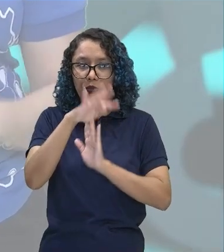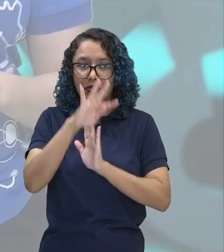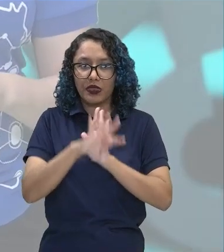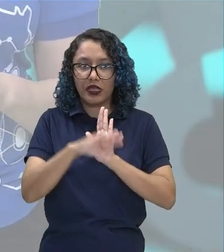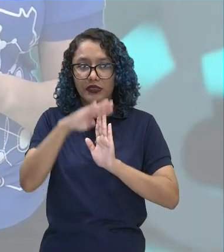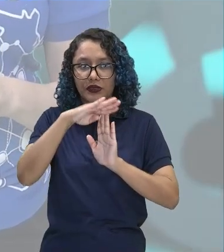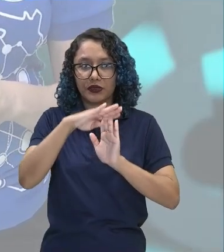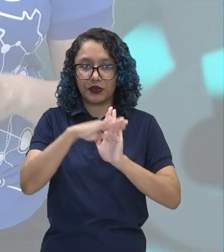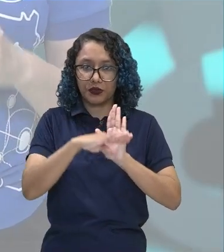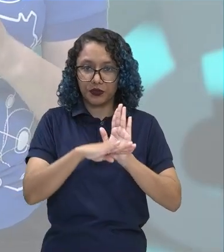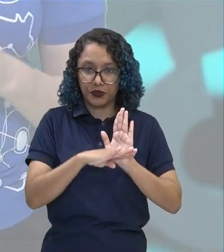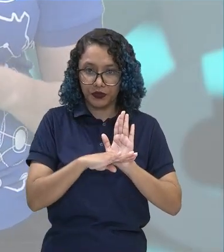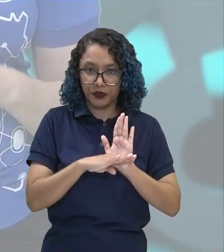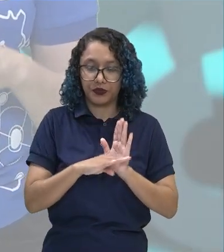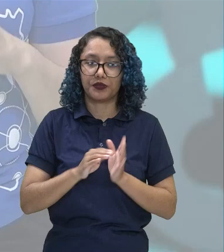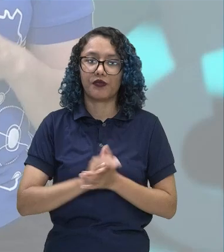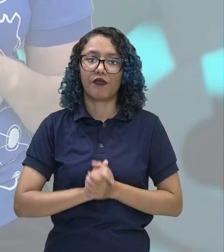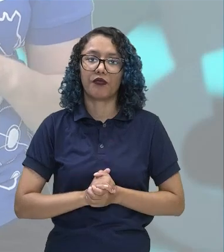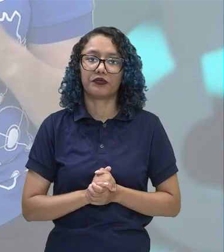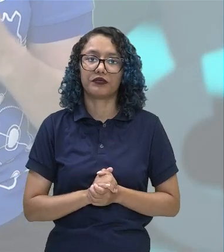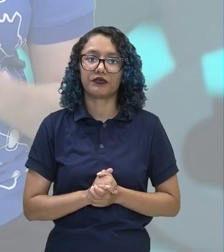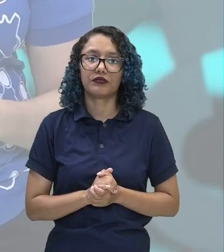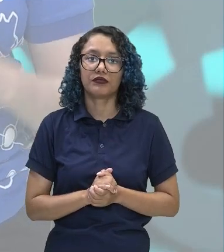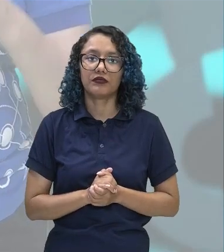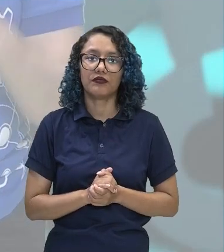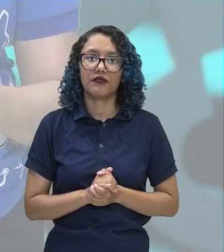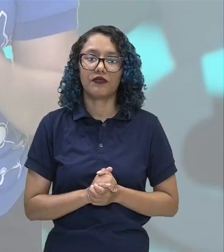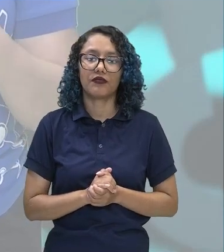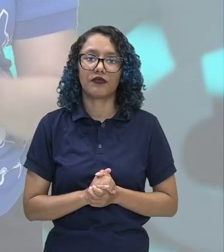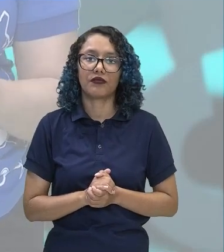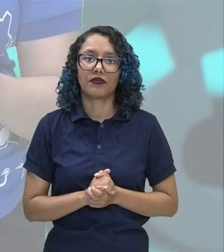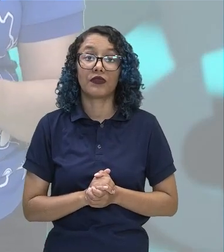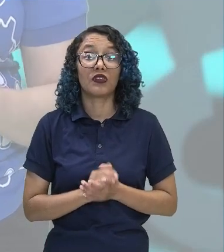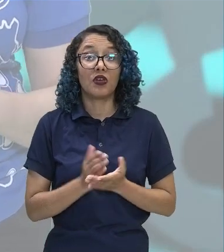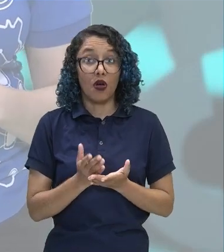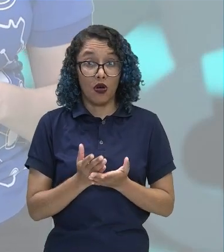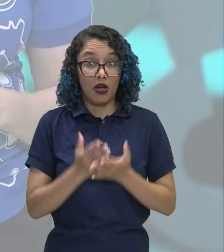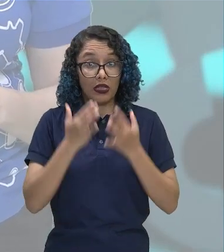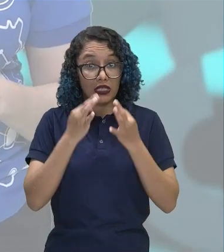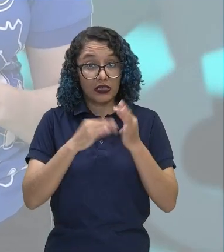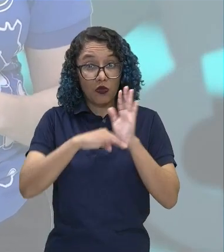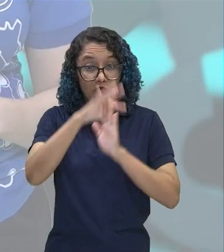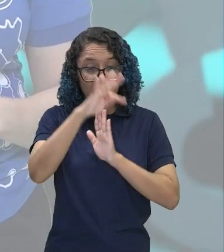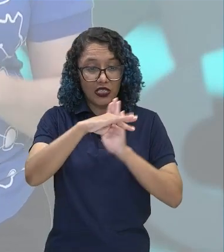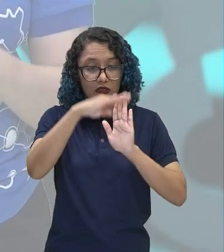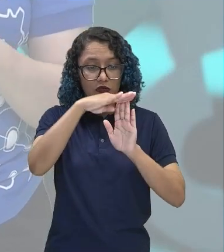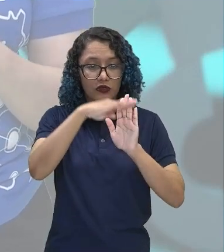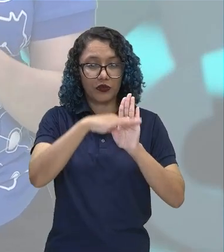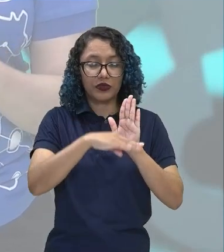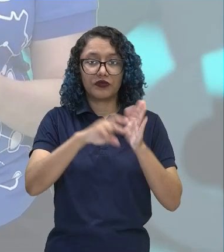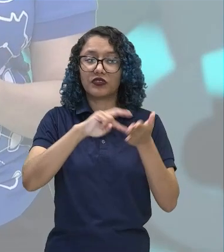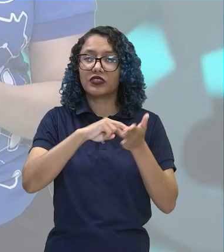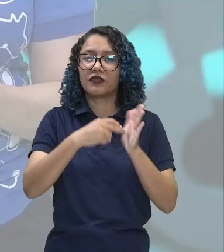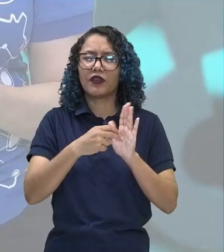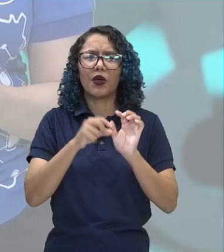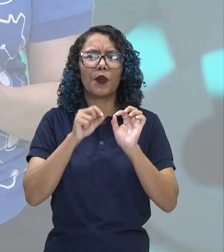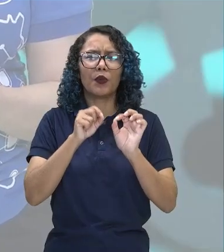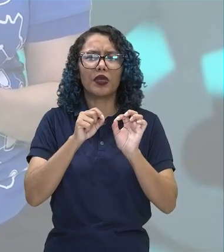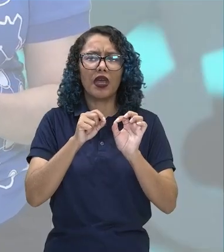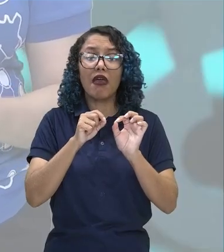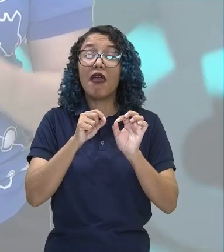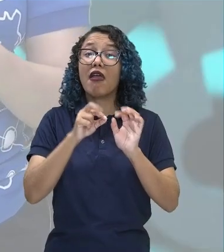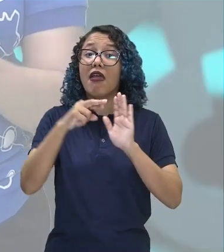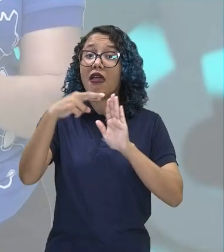texto normativo. Não esquecendo, quando se fala em texto normativo, estamos falando de